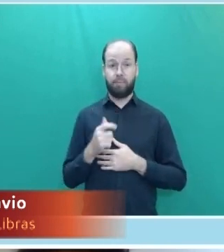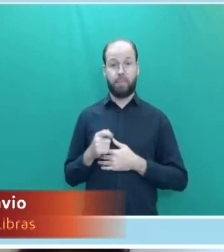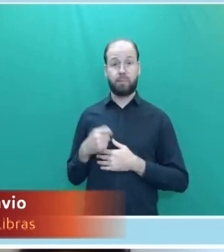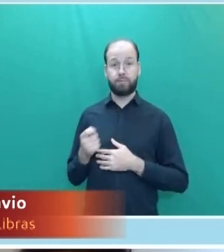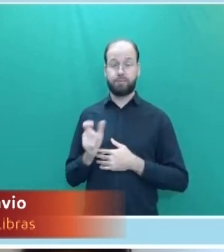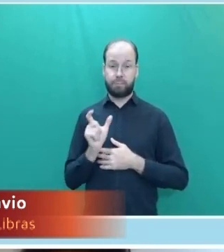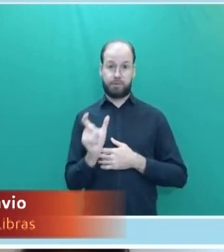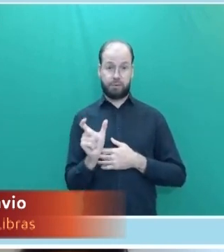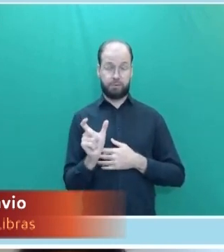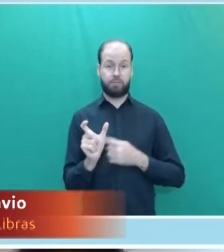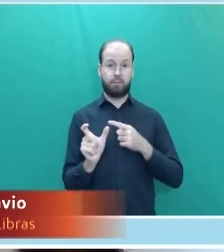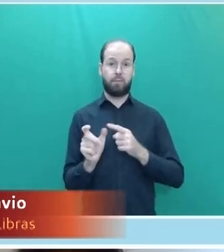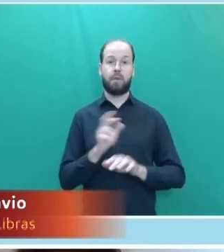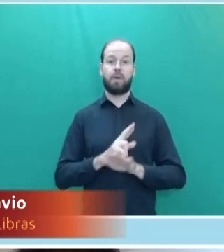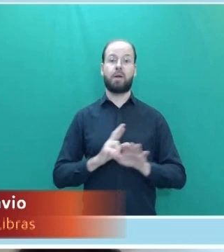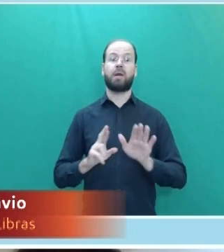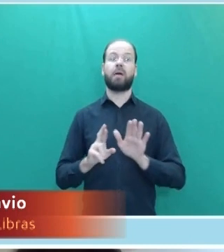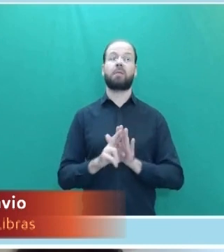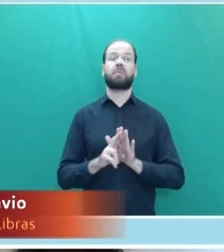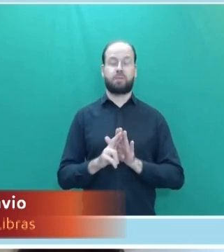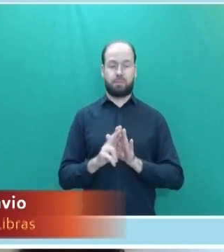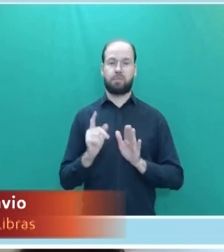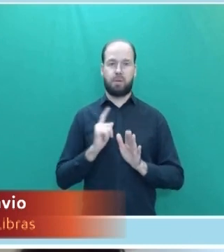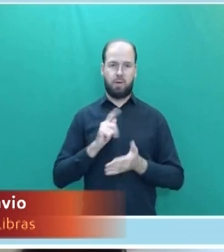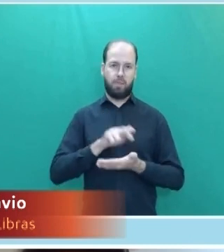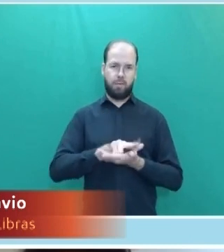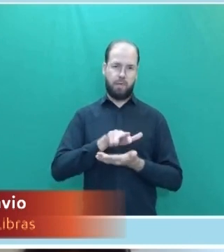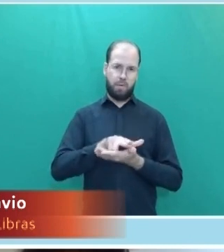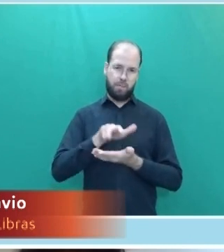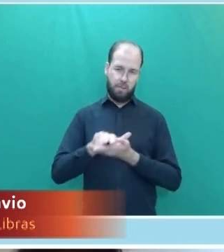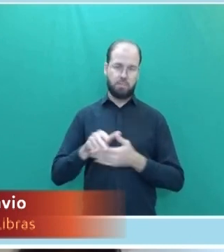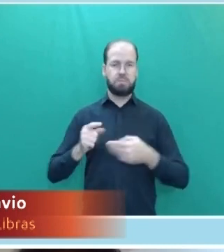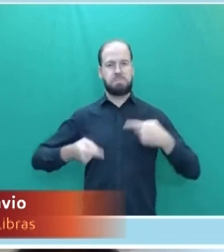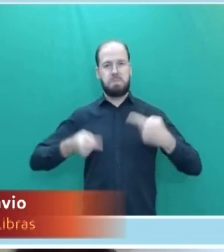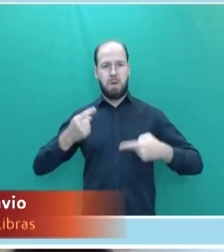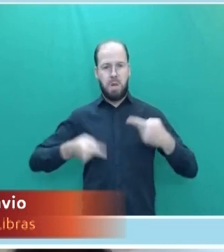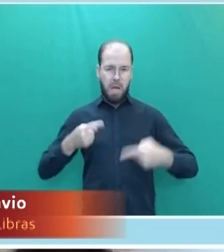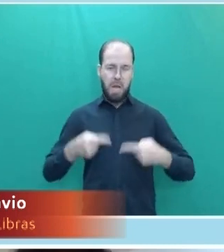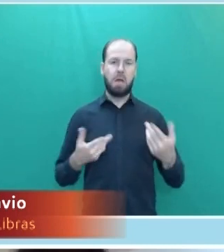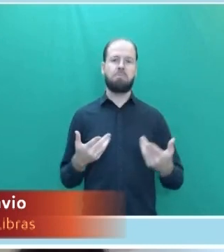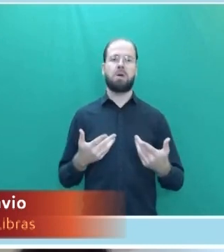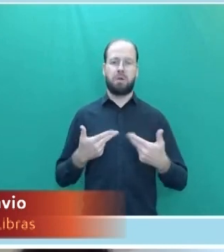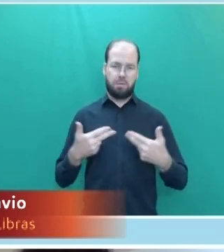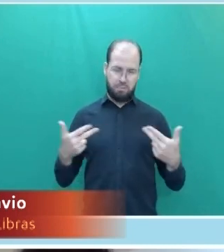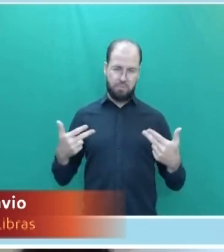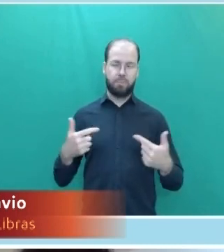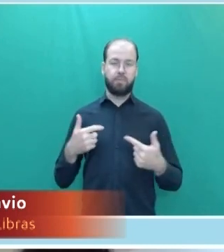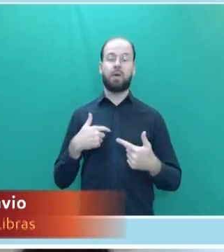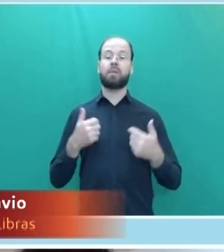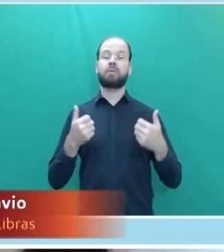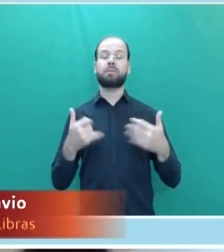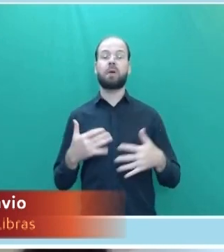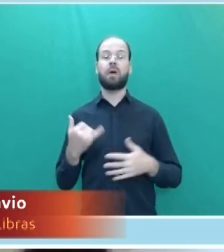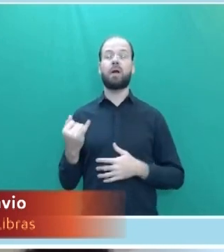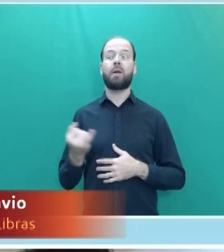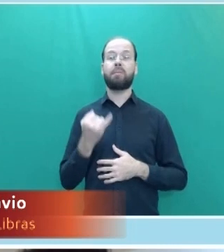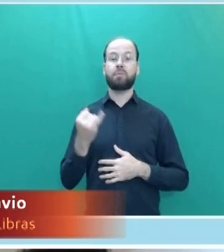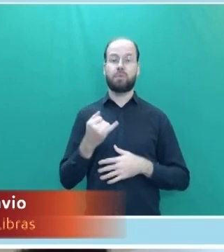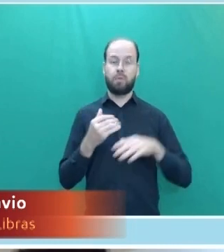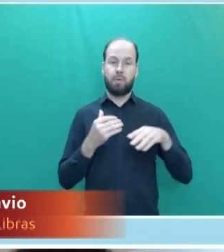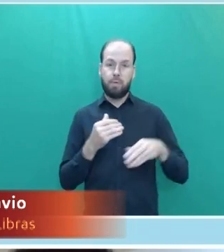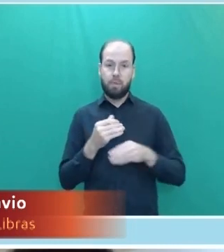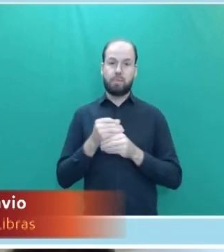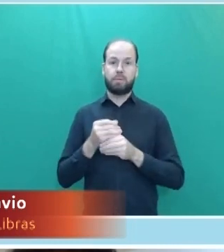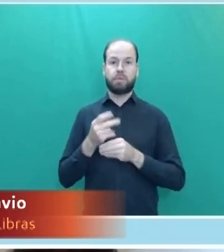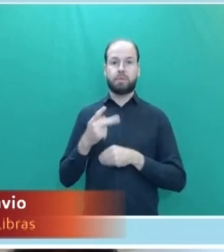na representatividade dessa sigla há várias questões, várias polêmicas. Queria que a gente falasse um pouquinho da importância do acréscimo sempre de